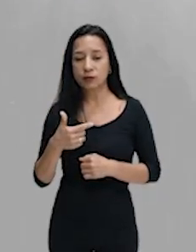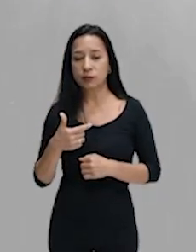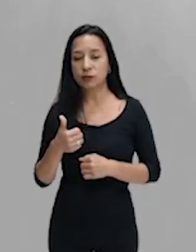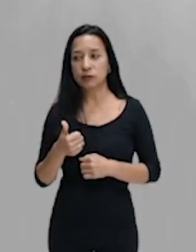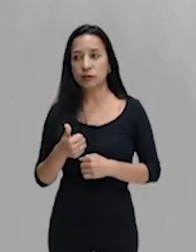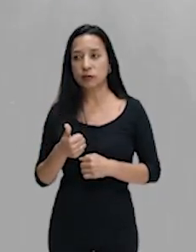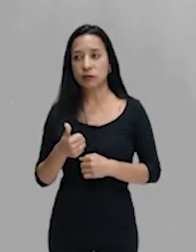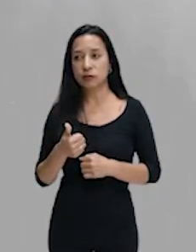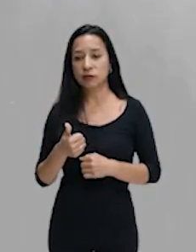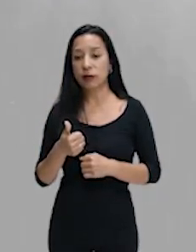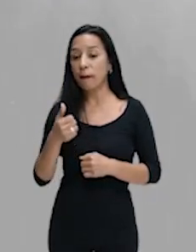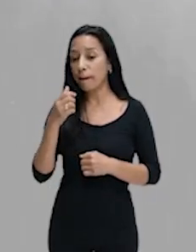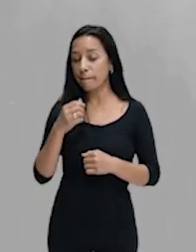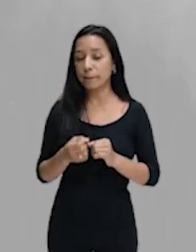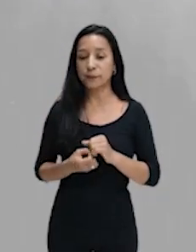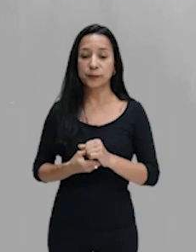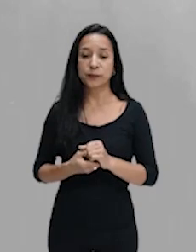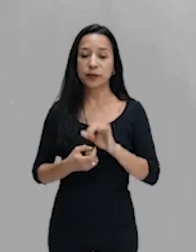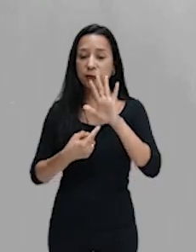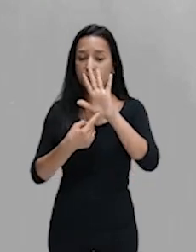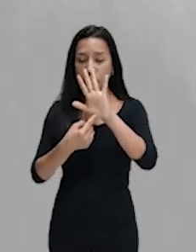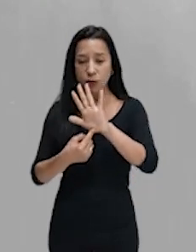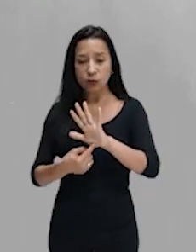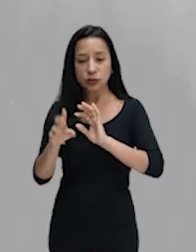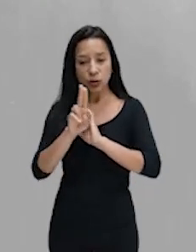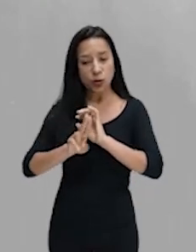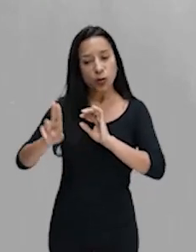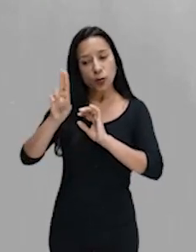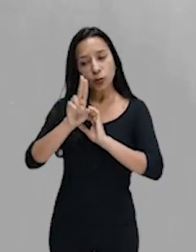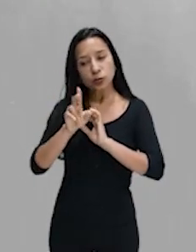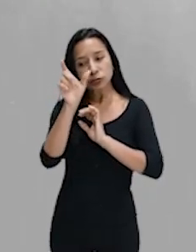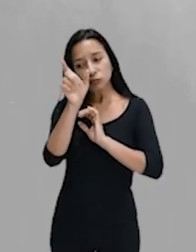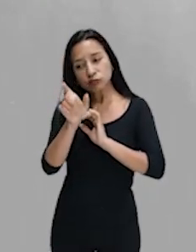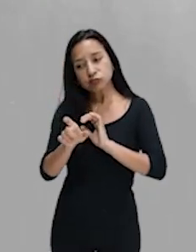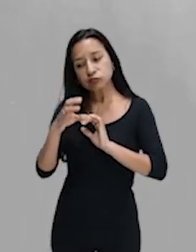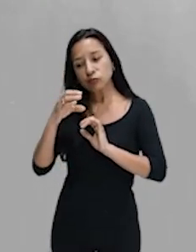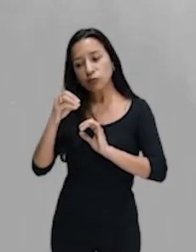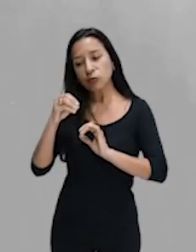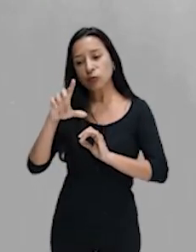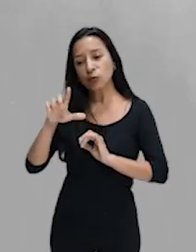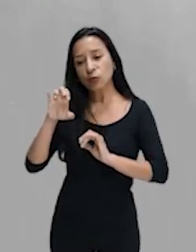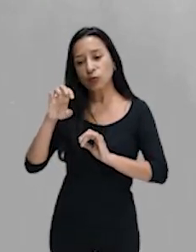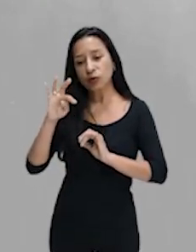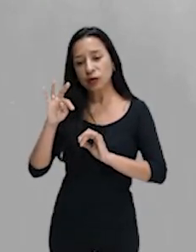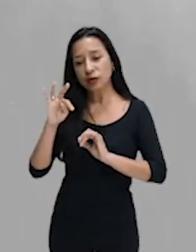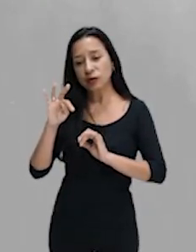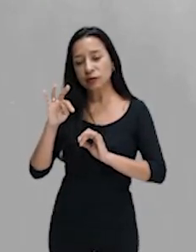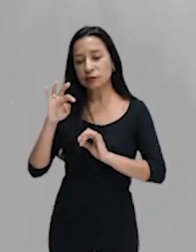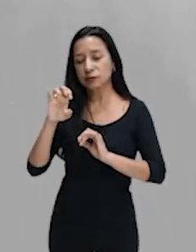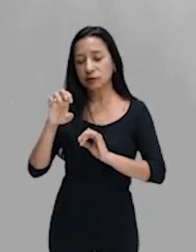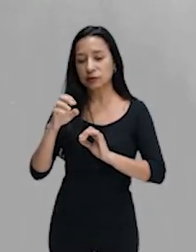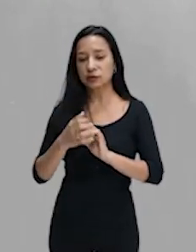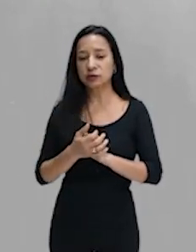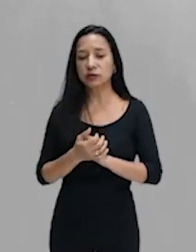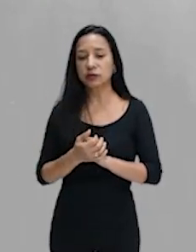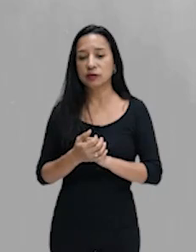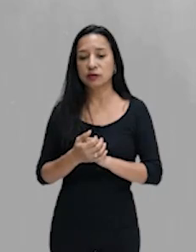ele cerceava mesmo a movimentação da pessoa. A Coluna Partida, que também